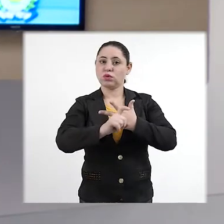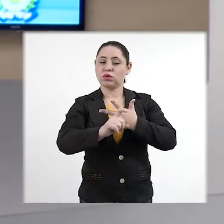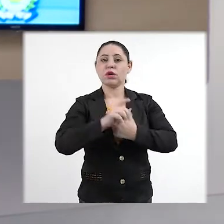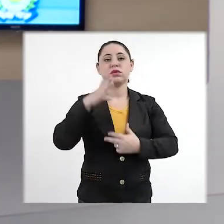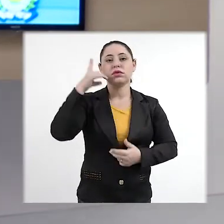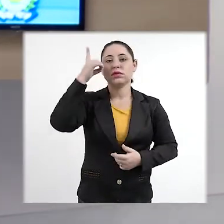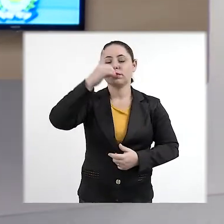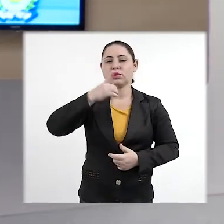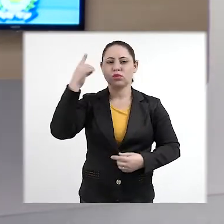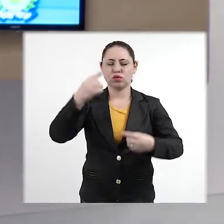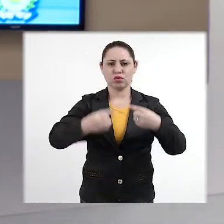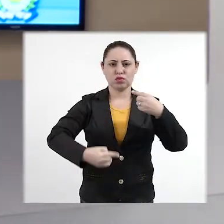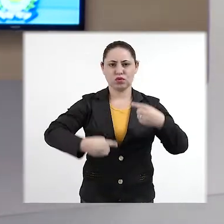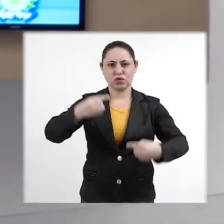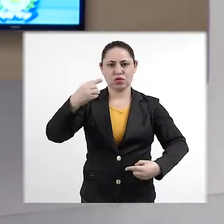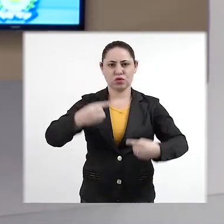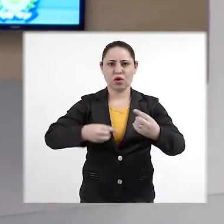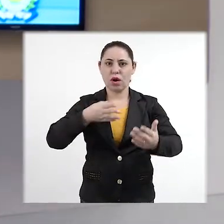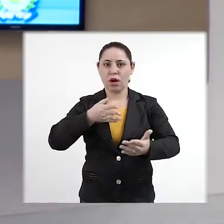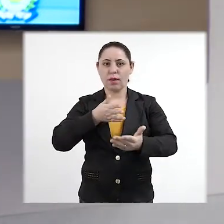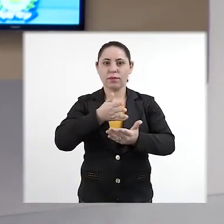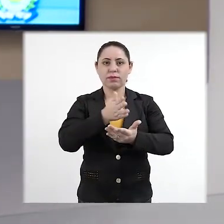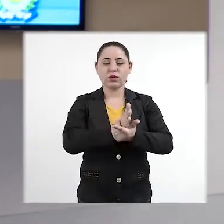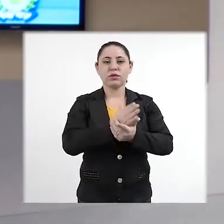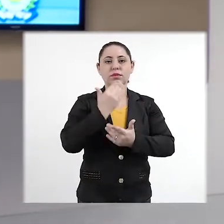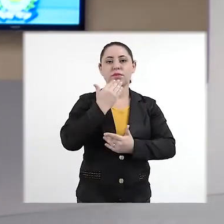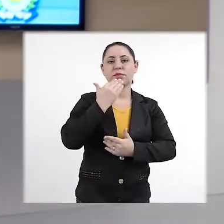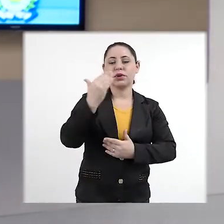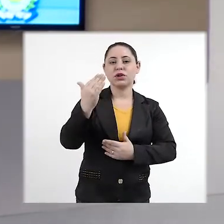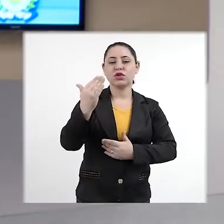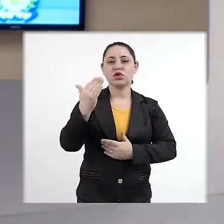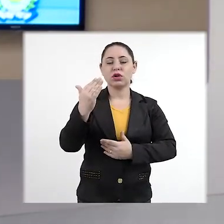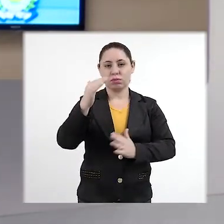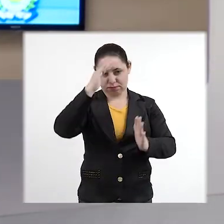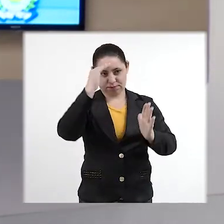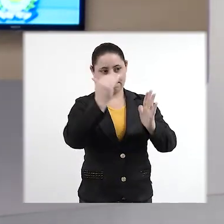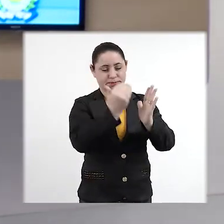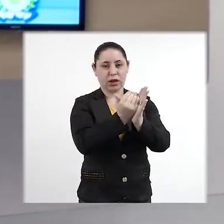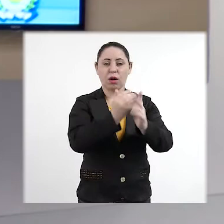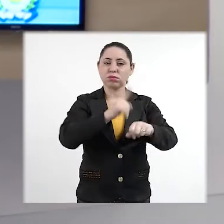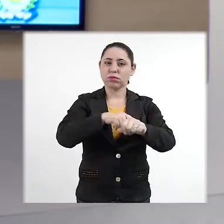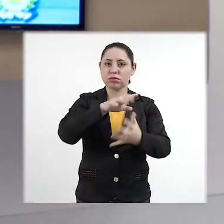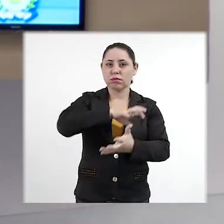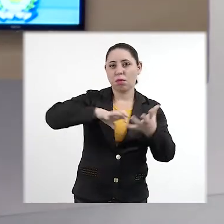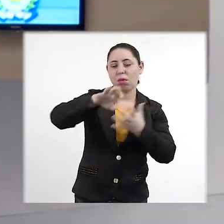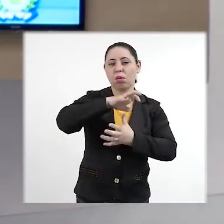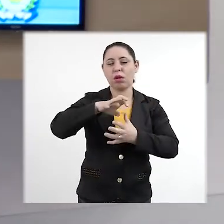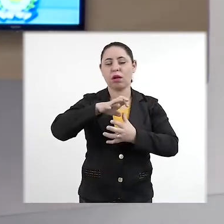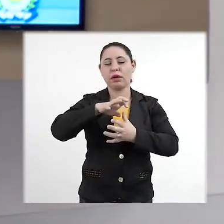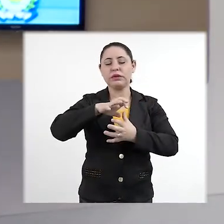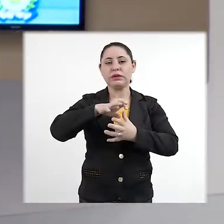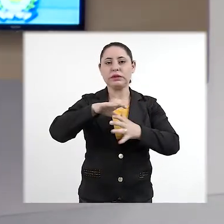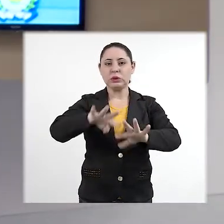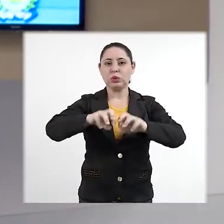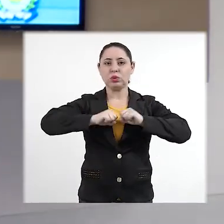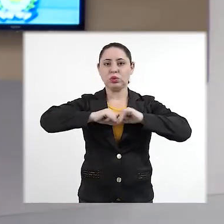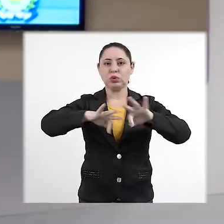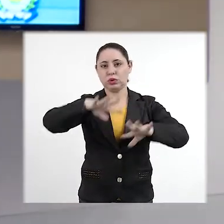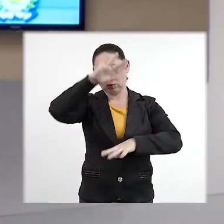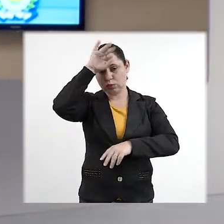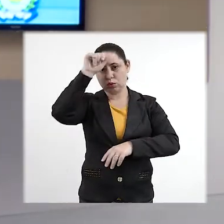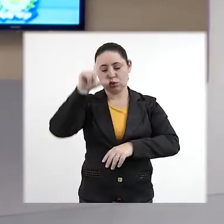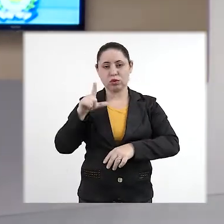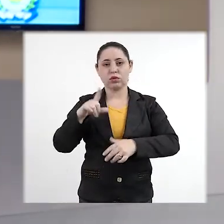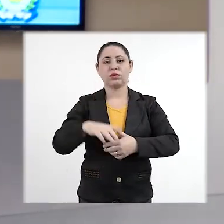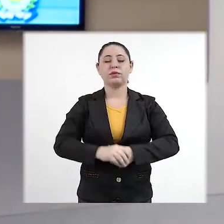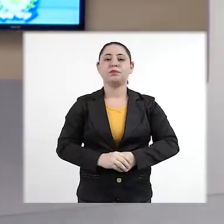do Executivo, deputados debateram e aprovaram o pedido de reconhecimento de calamidade pública do estado